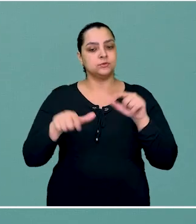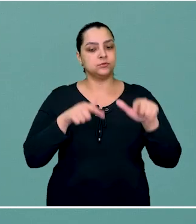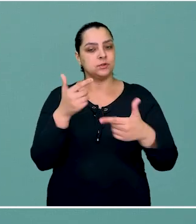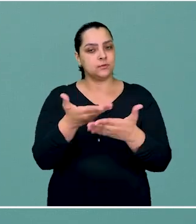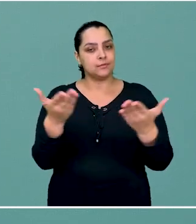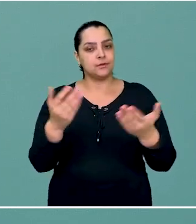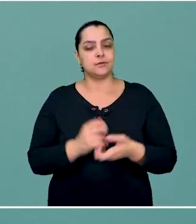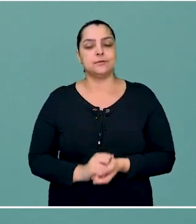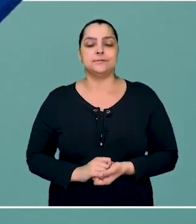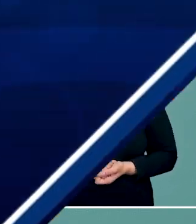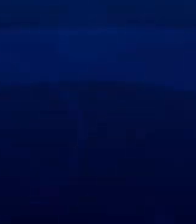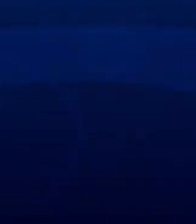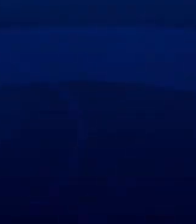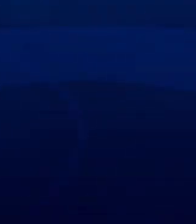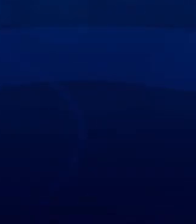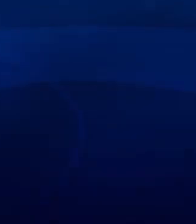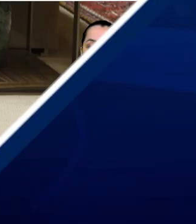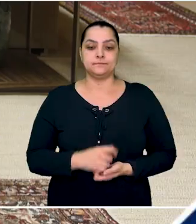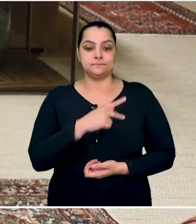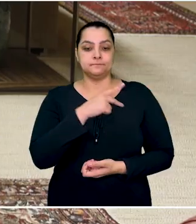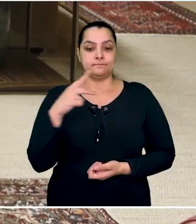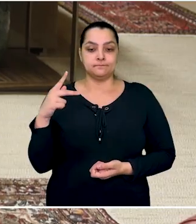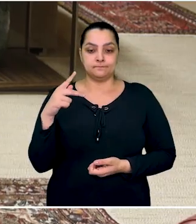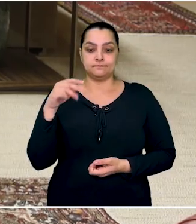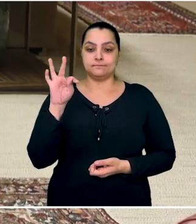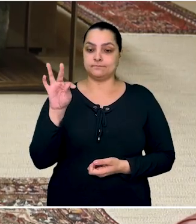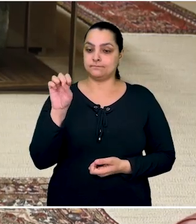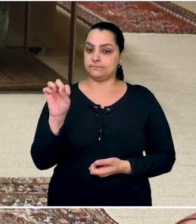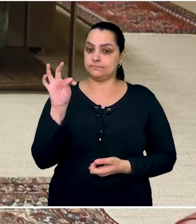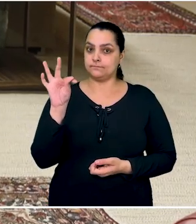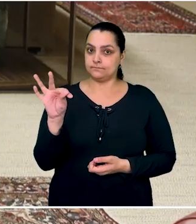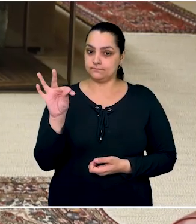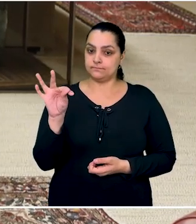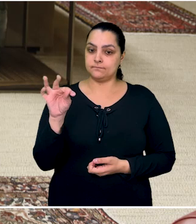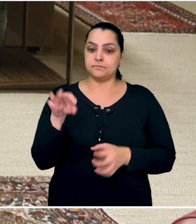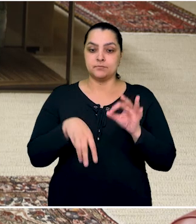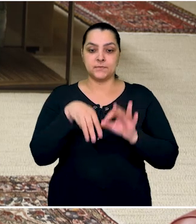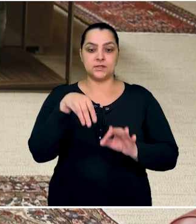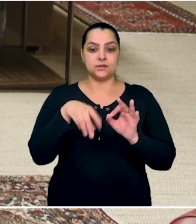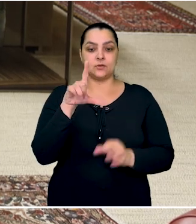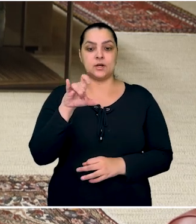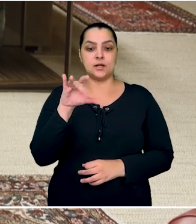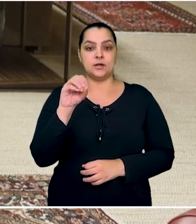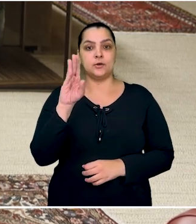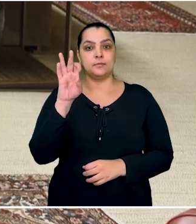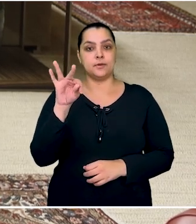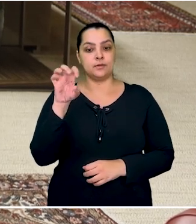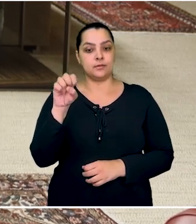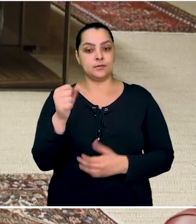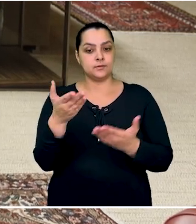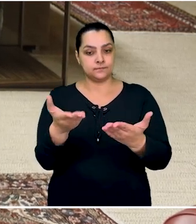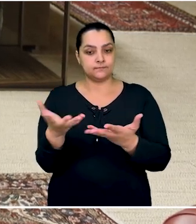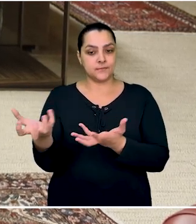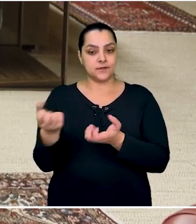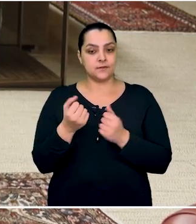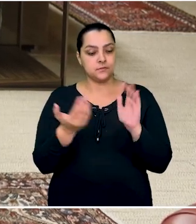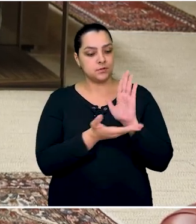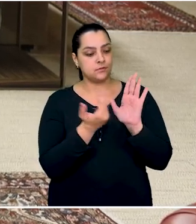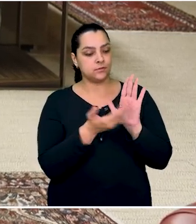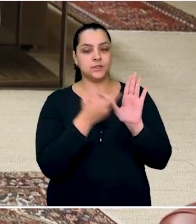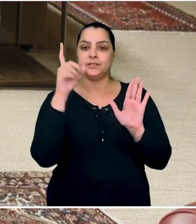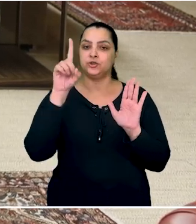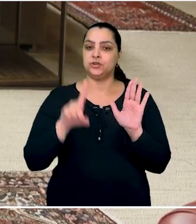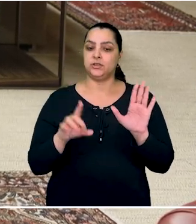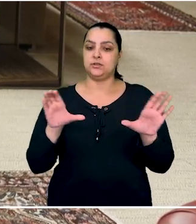do Trabalho. O presidente do Tribunal Superior do Trabalho, ministro Lélio Bentes Corrêa, recebeu a cartilha